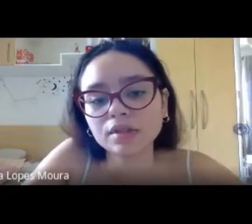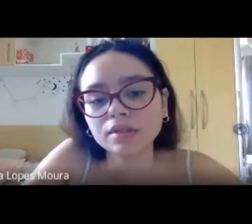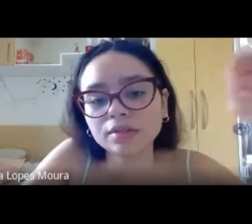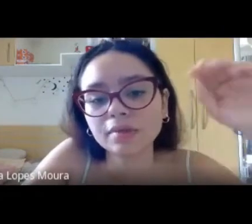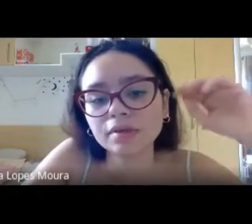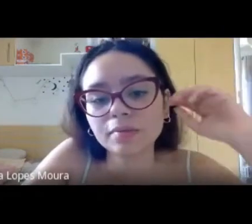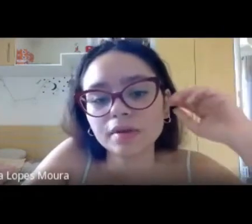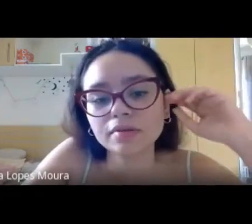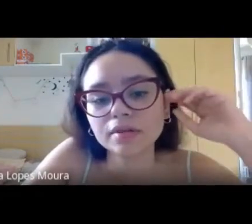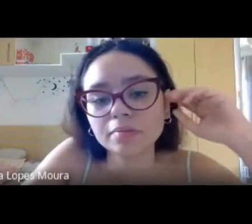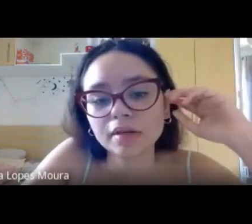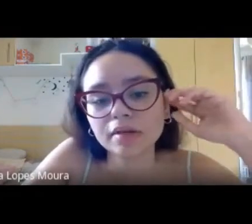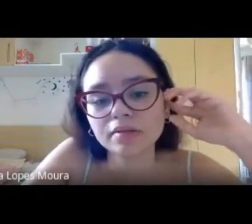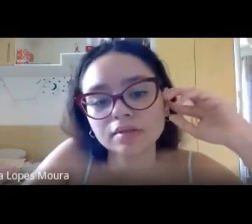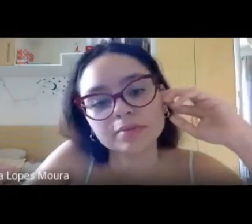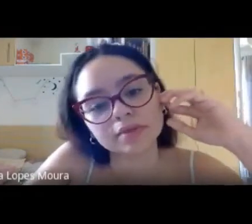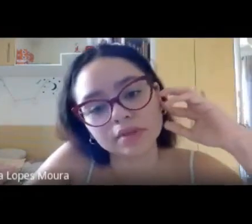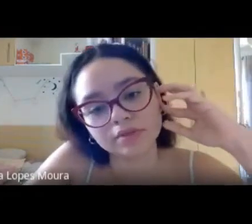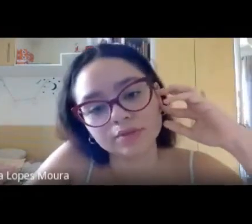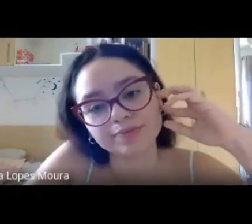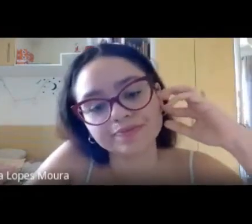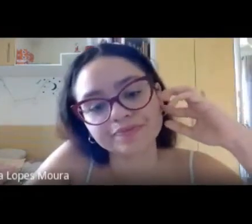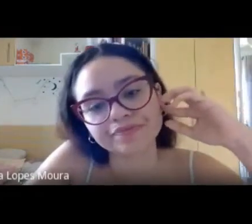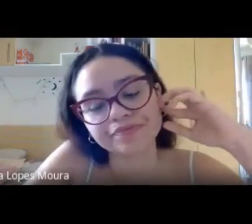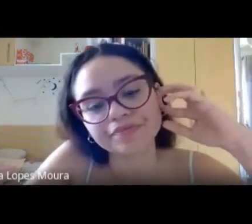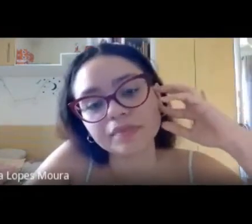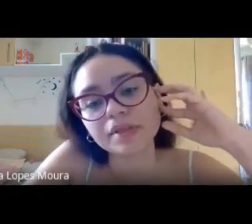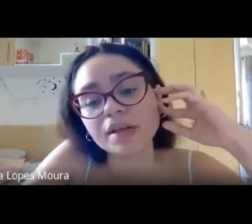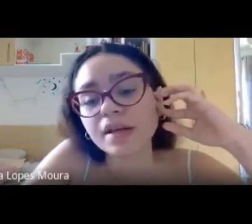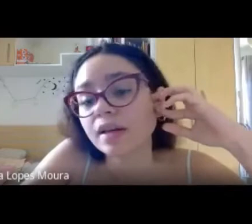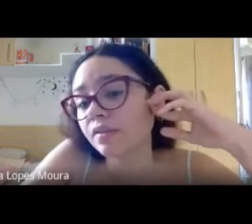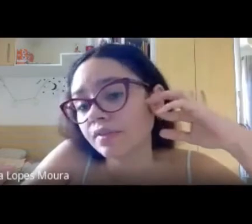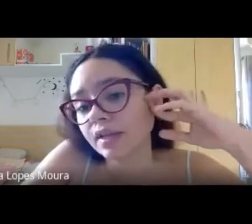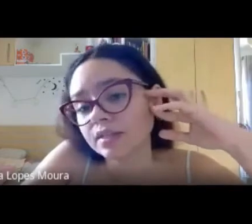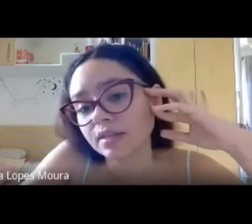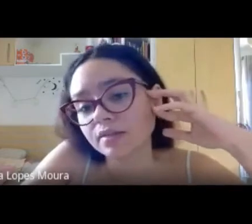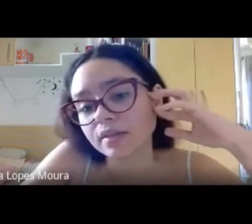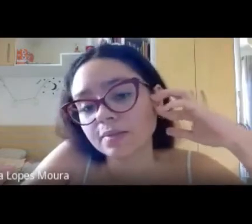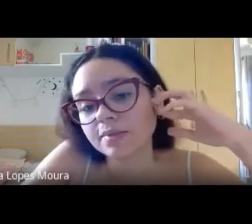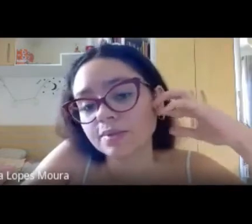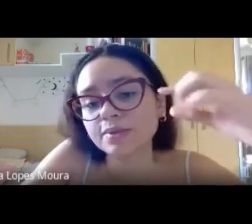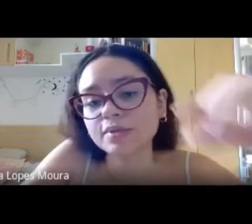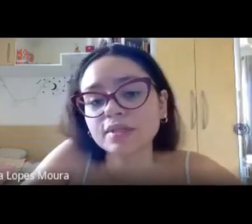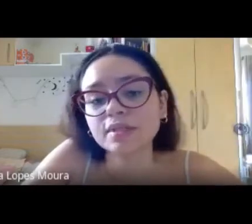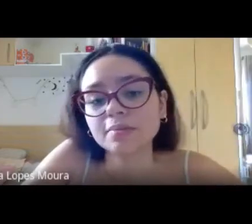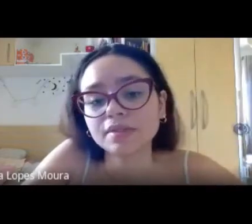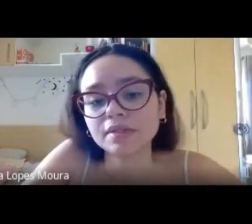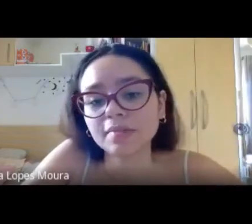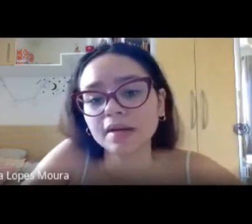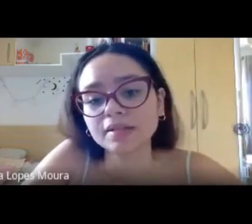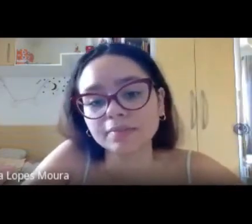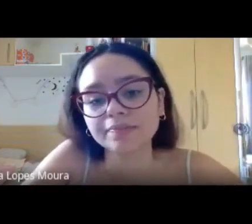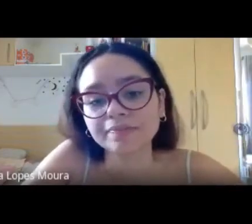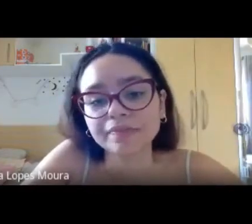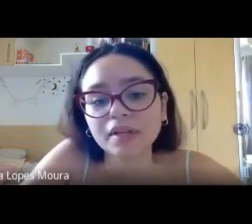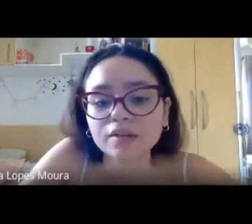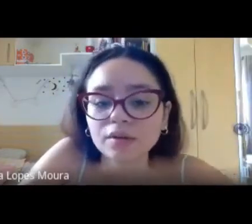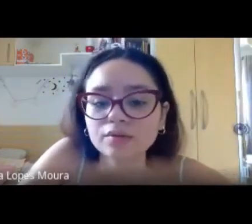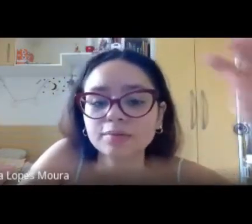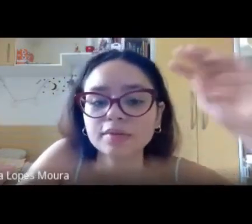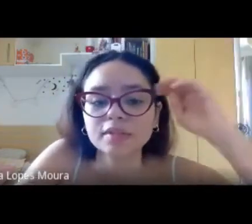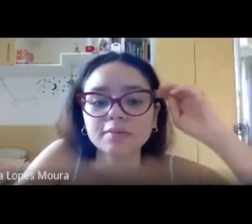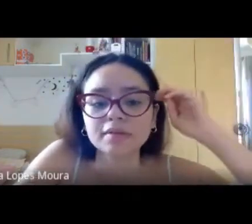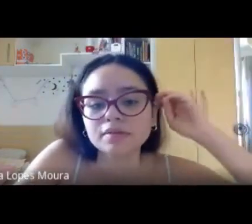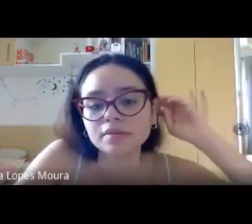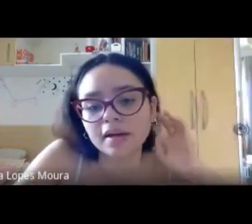dos antimicrobianos empíricos, se possível. E finalizando, temos os exames de imagem. Todos